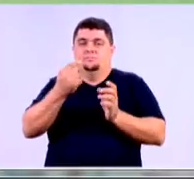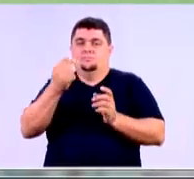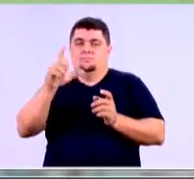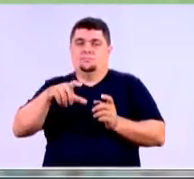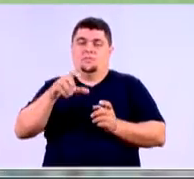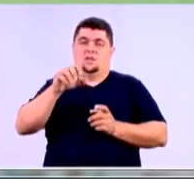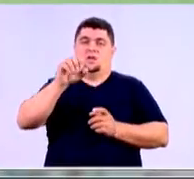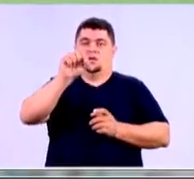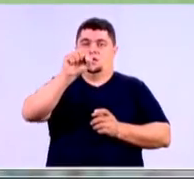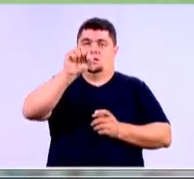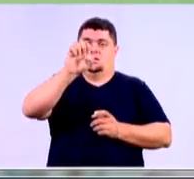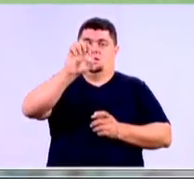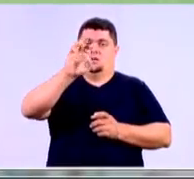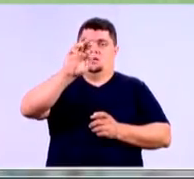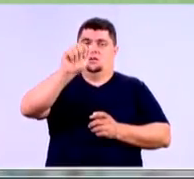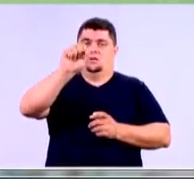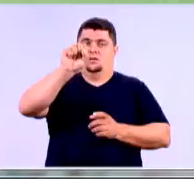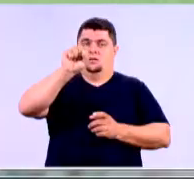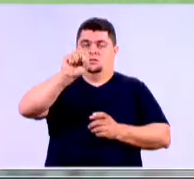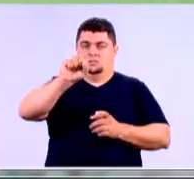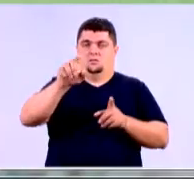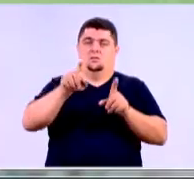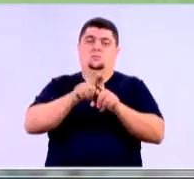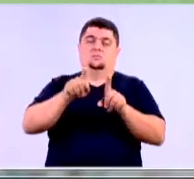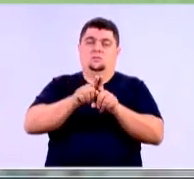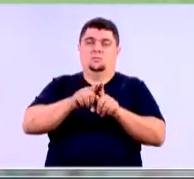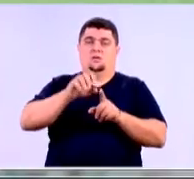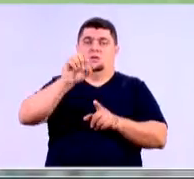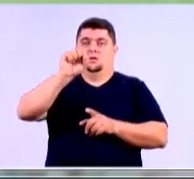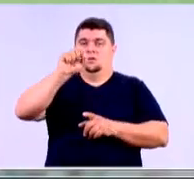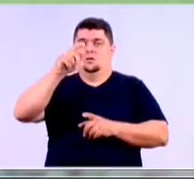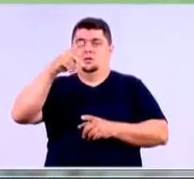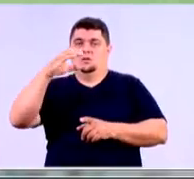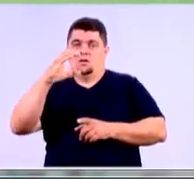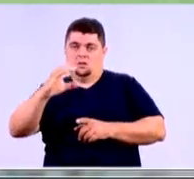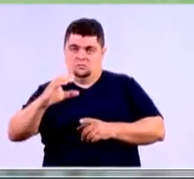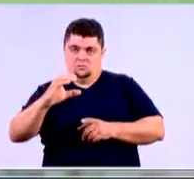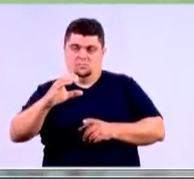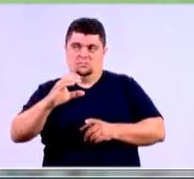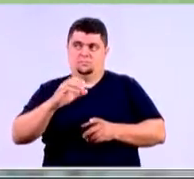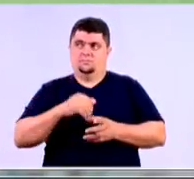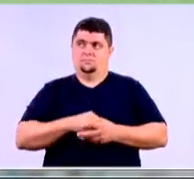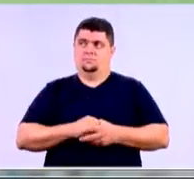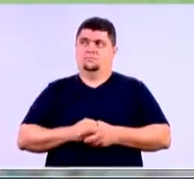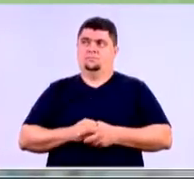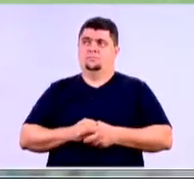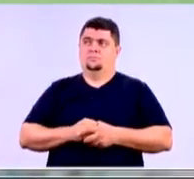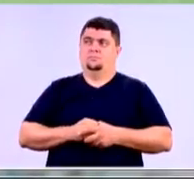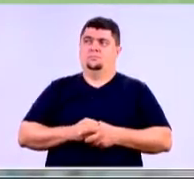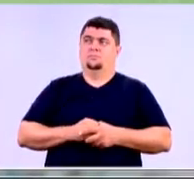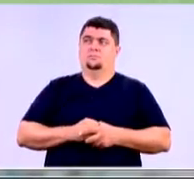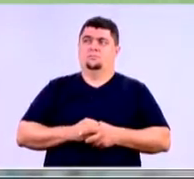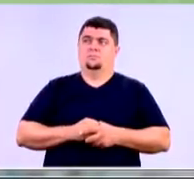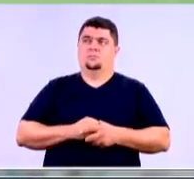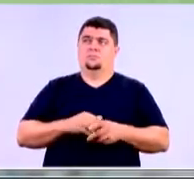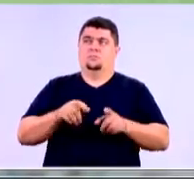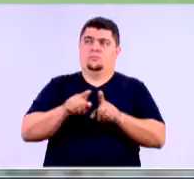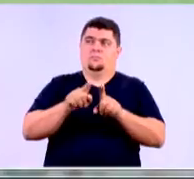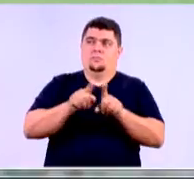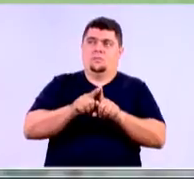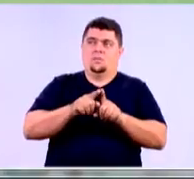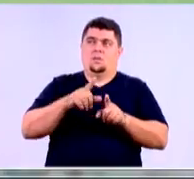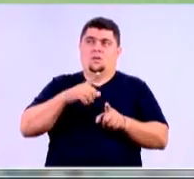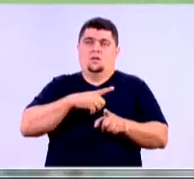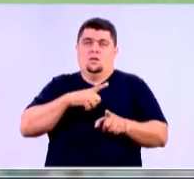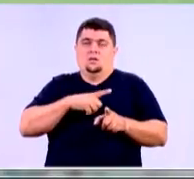são a Serasa, Serviço Central de Proteção ao Crédito, que é o SCPC, das associações comerciais, e o